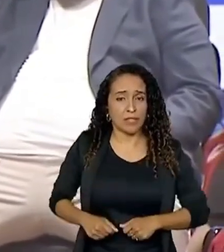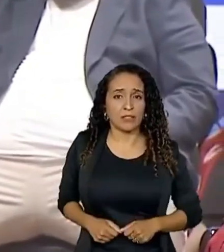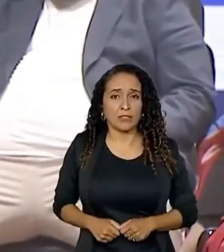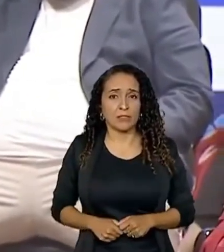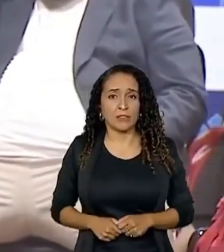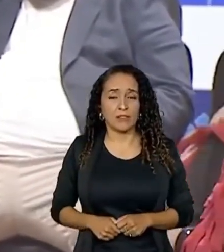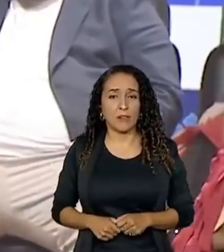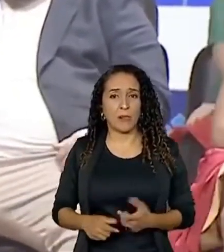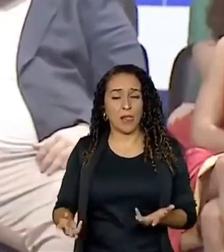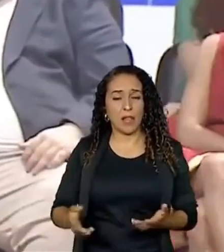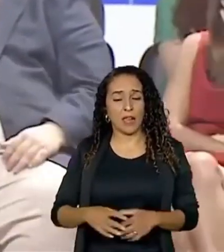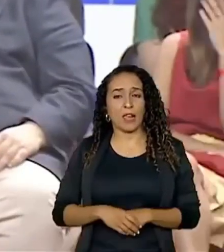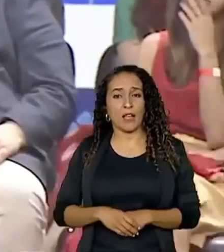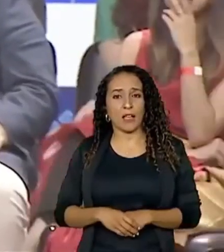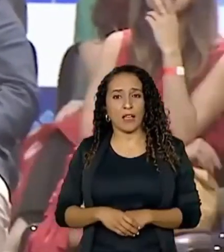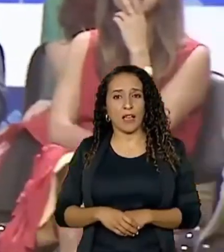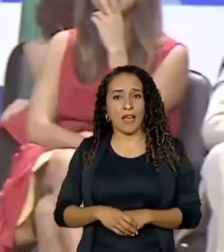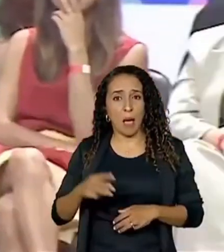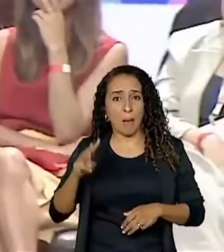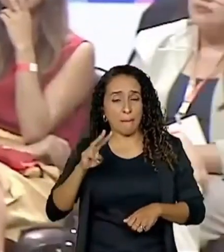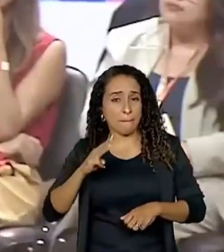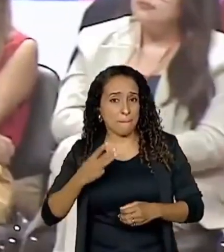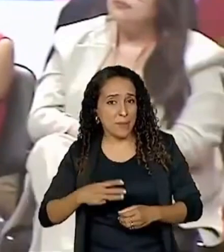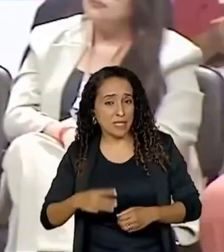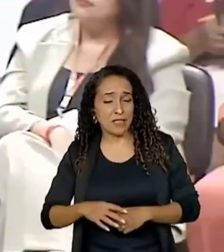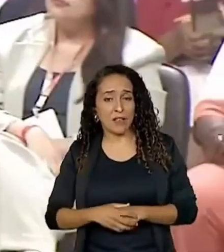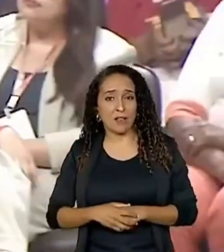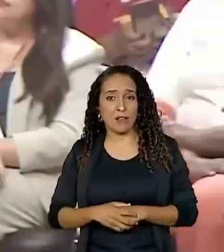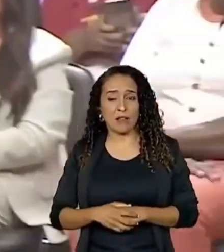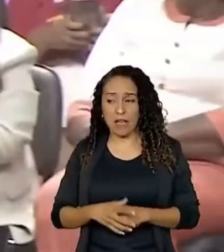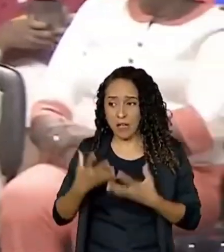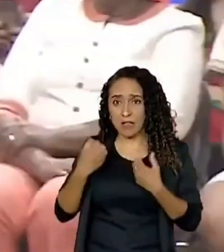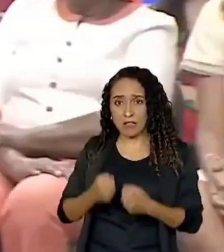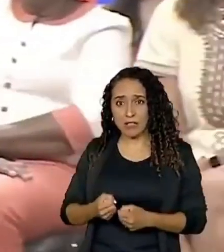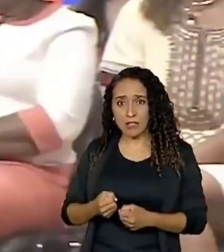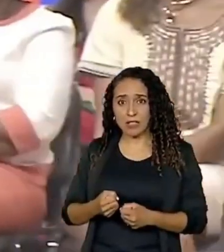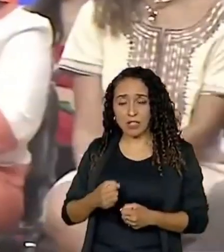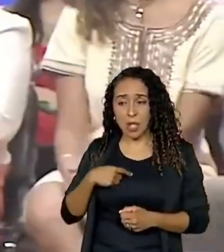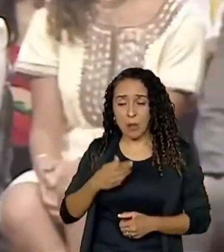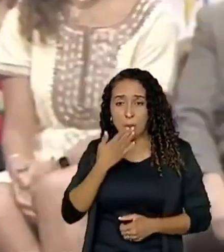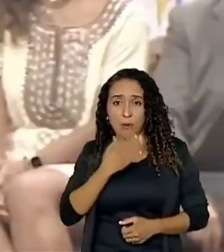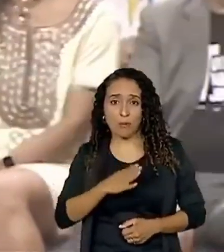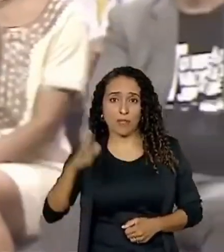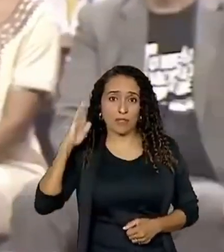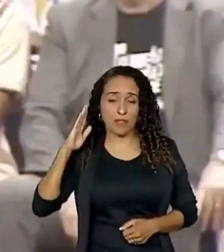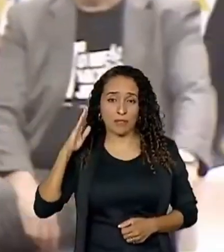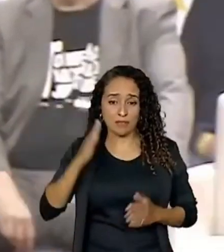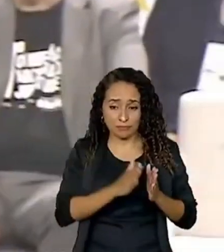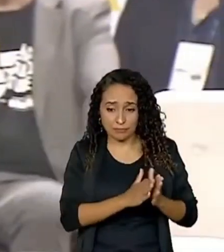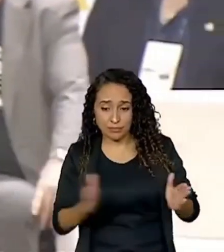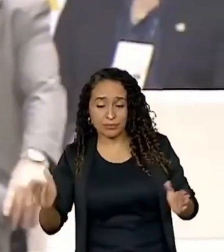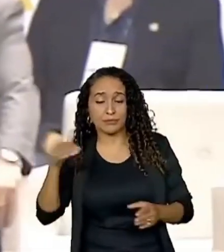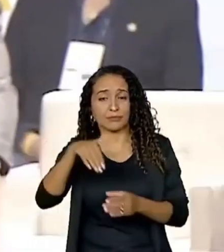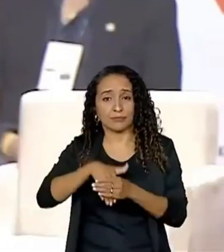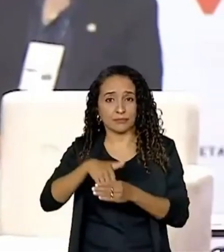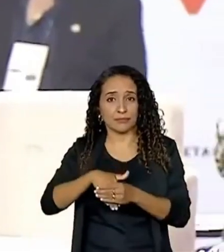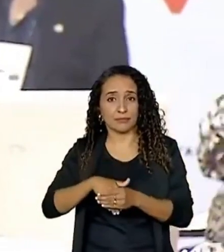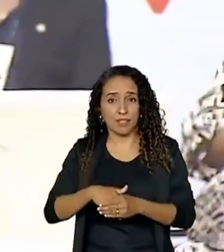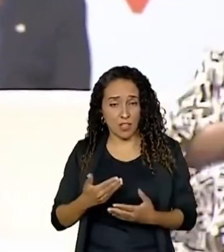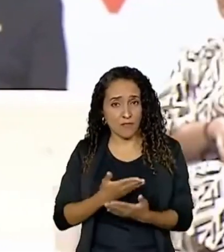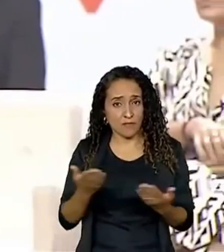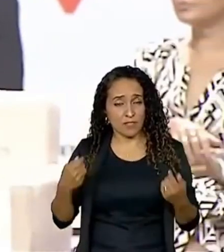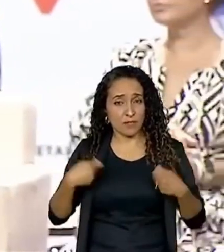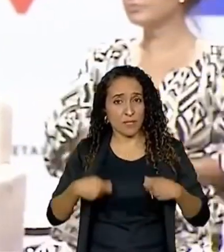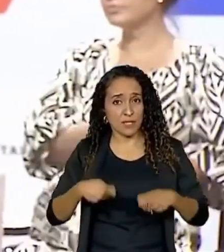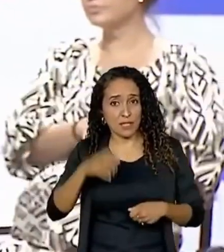uma missão, é atender aquilo que a gente prometeu durante o processo eleitoral. E vocês têm que